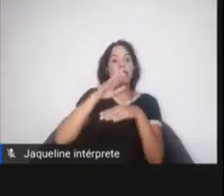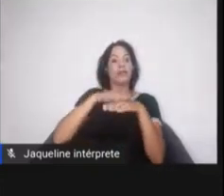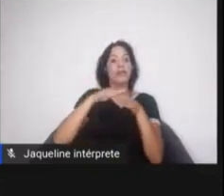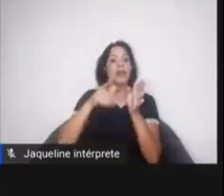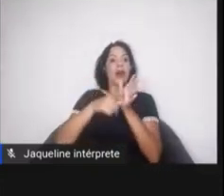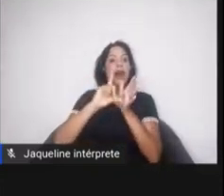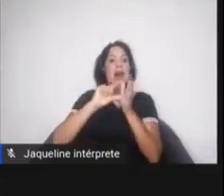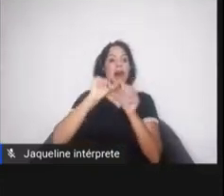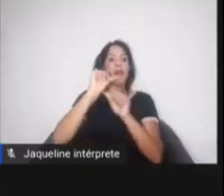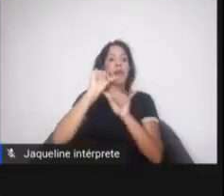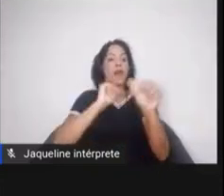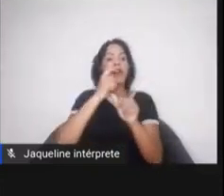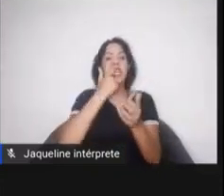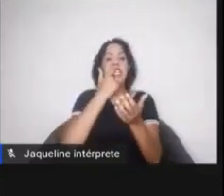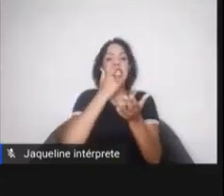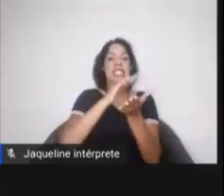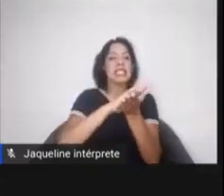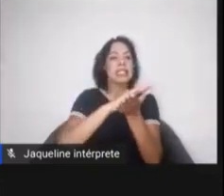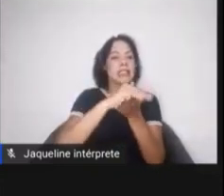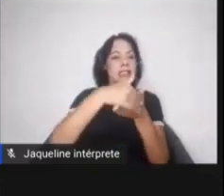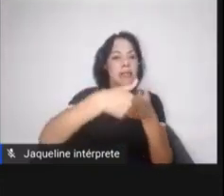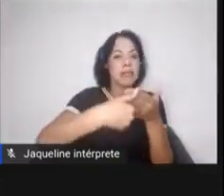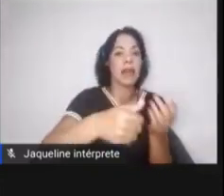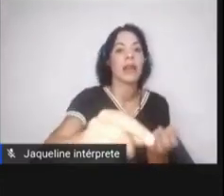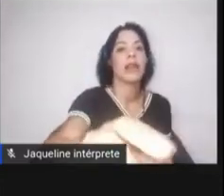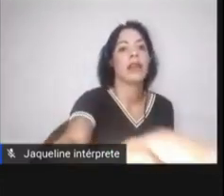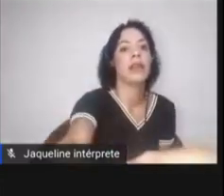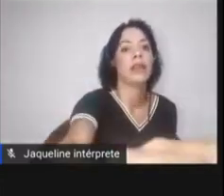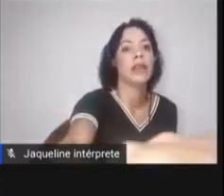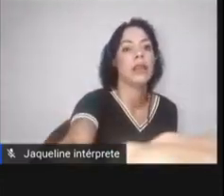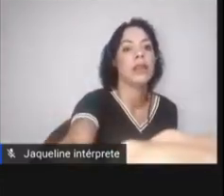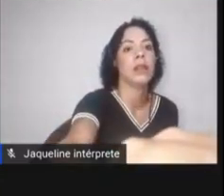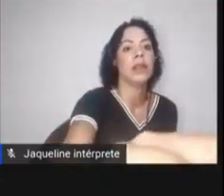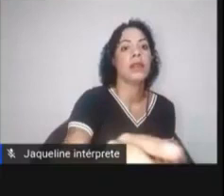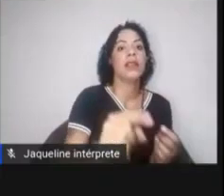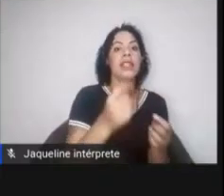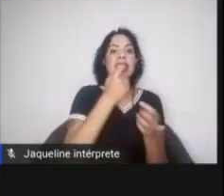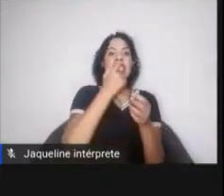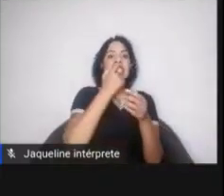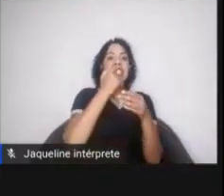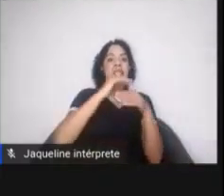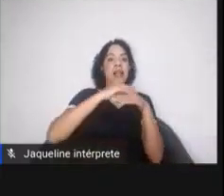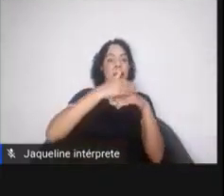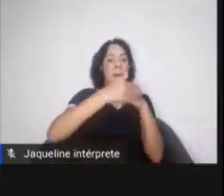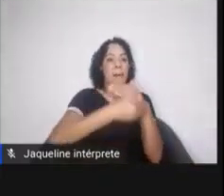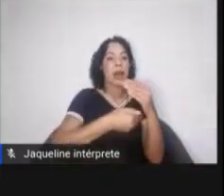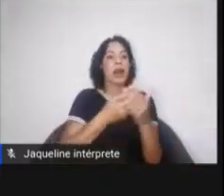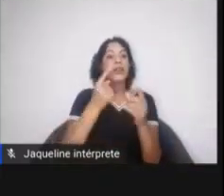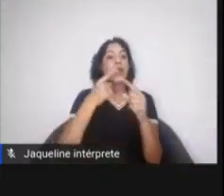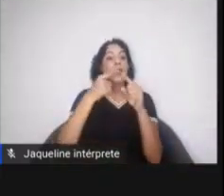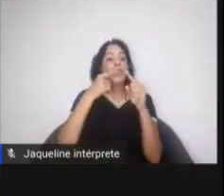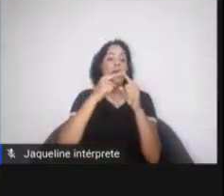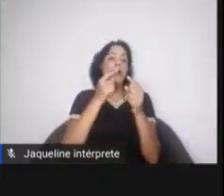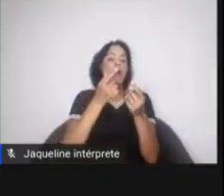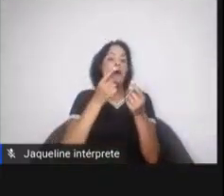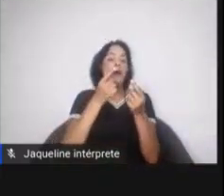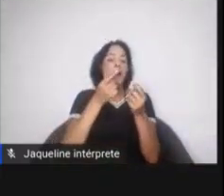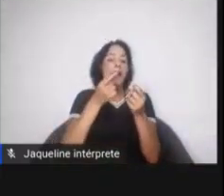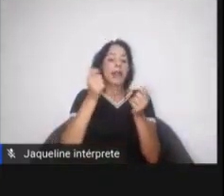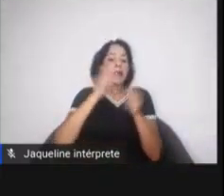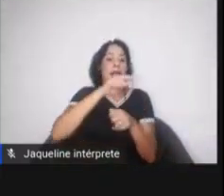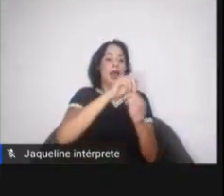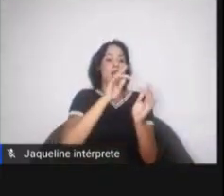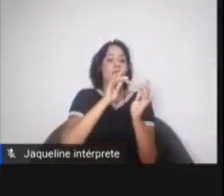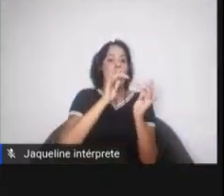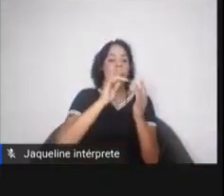plastificando para terem durabilidade e também poderem ser asepsiados, porque o material, um joguinho, por exemplo,